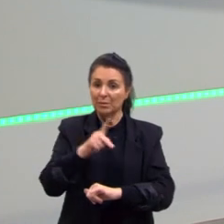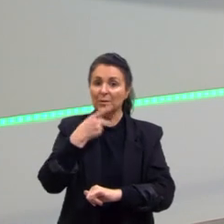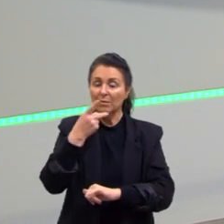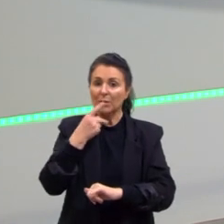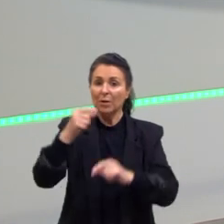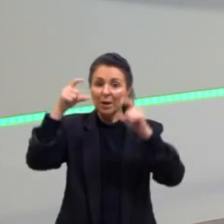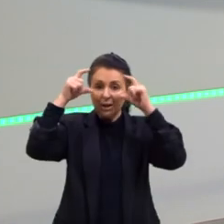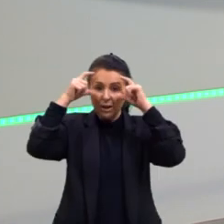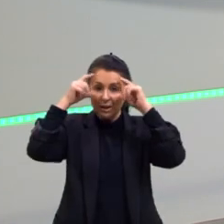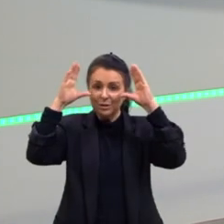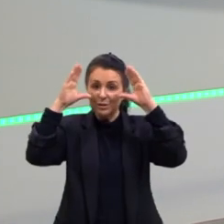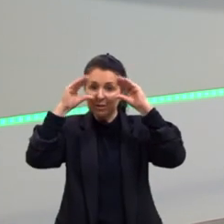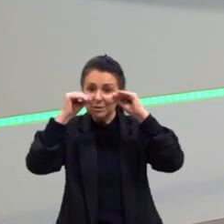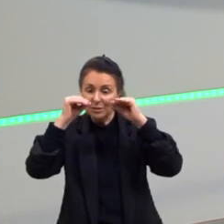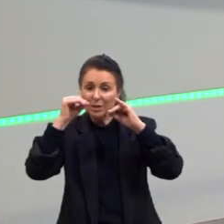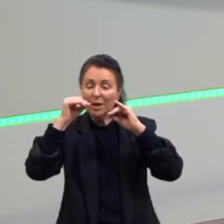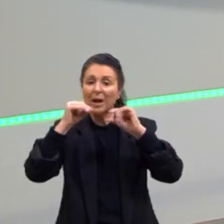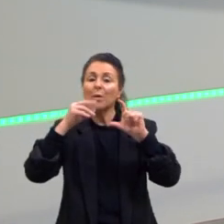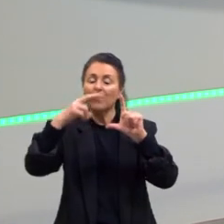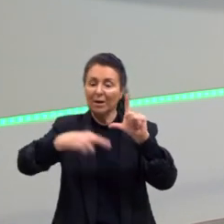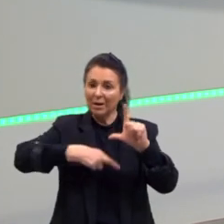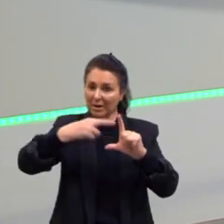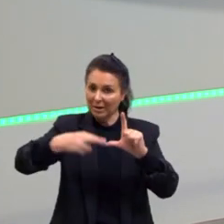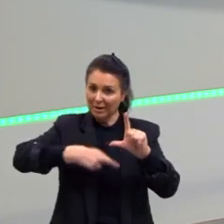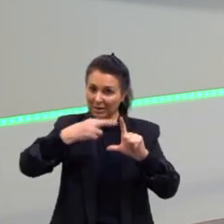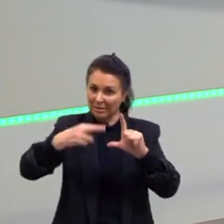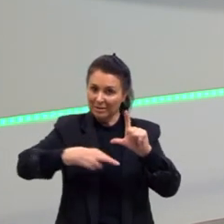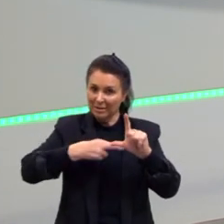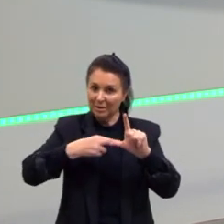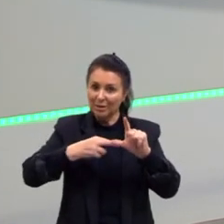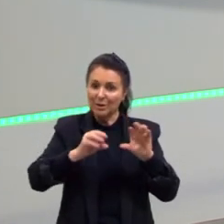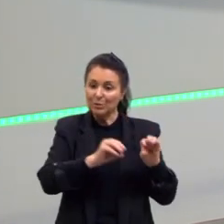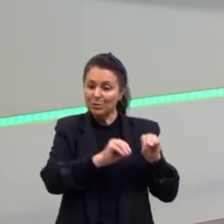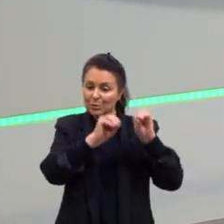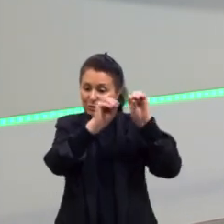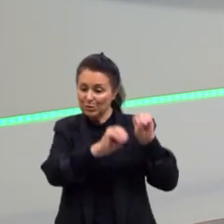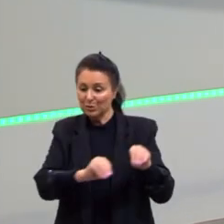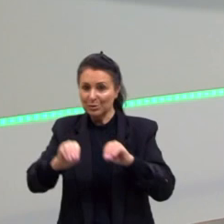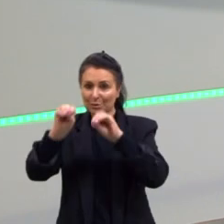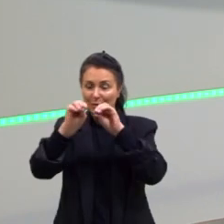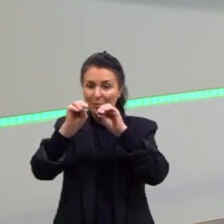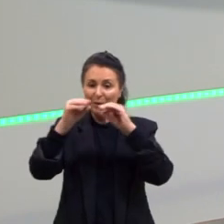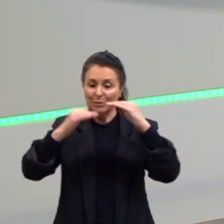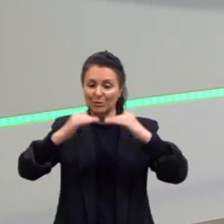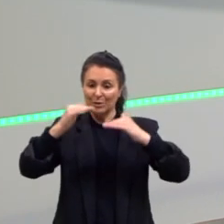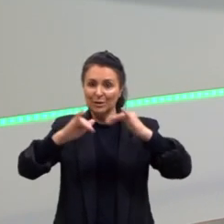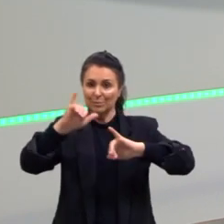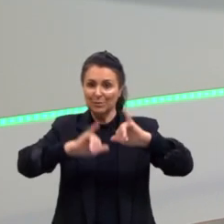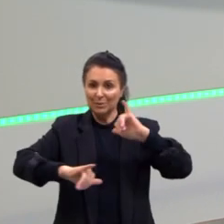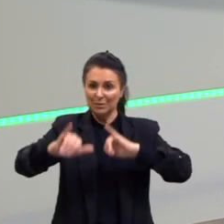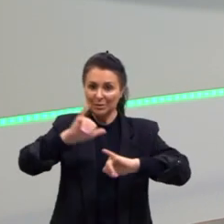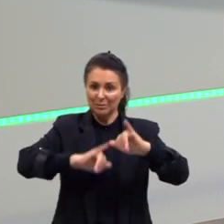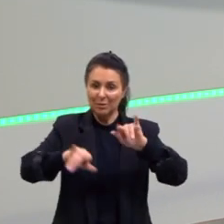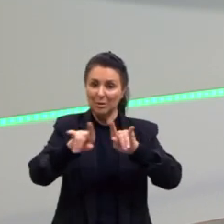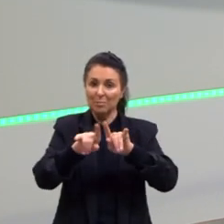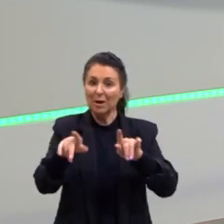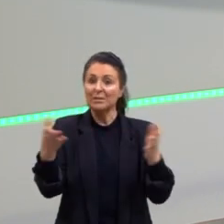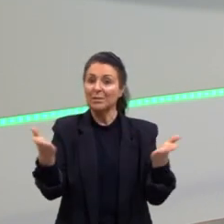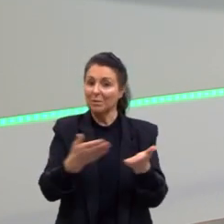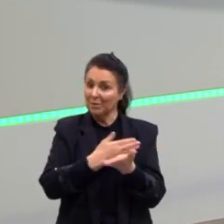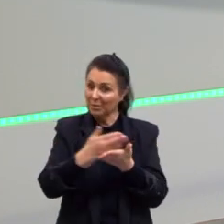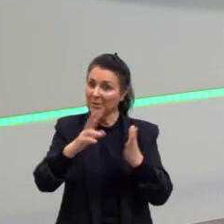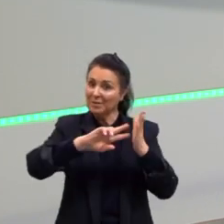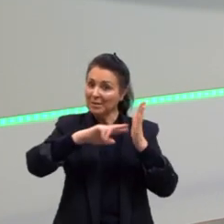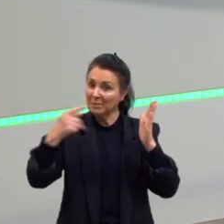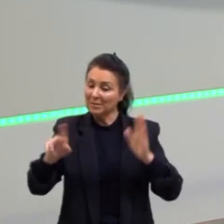falou que lá em foto cromáticas é uma reação química de deslocamento de equilíbrio de equilíbrio químico né É mas aqui entre a interpretação